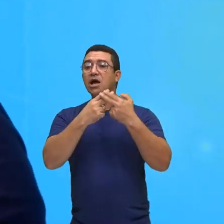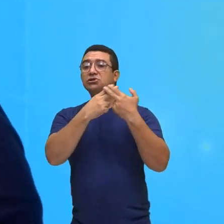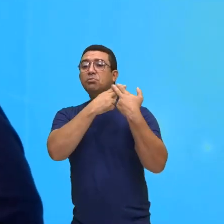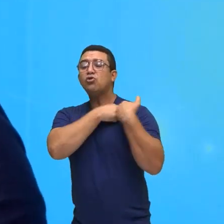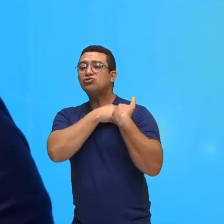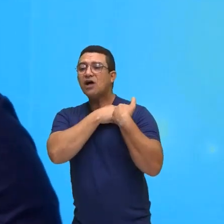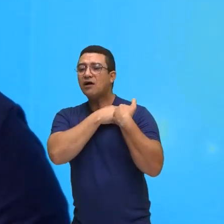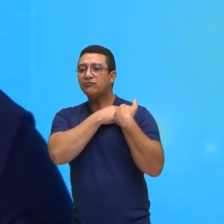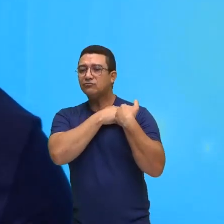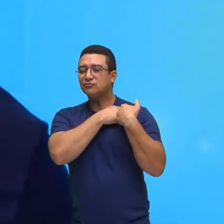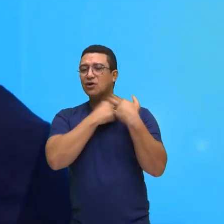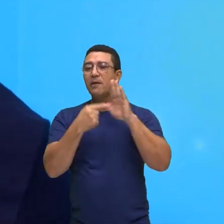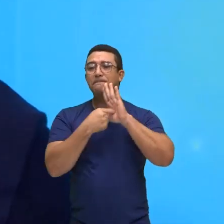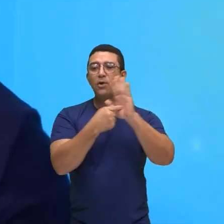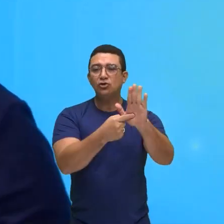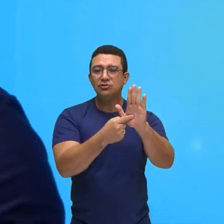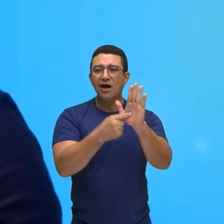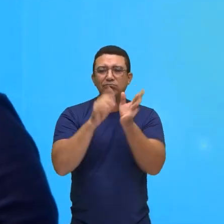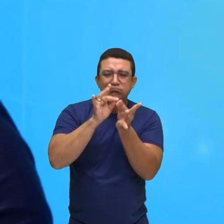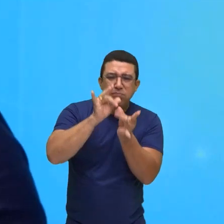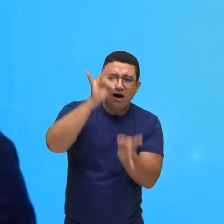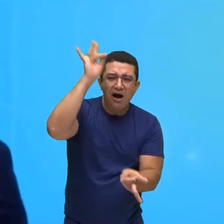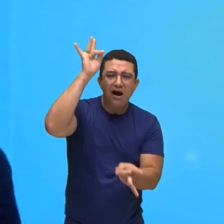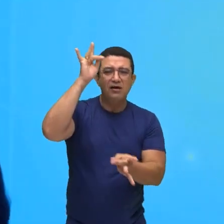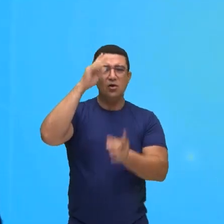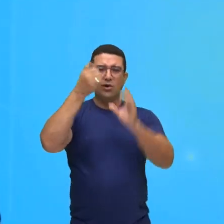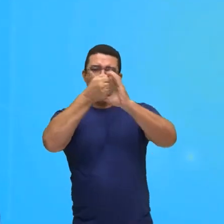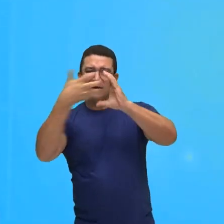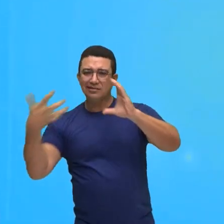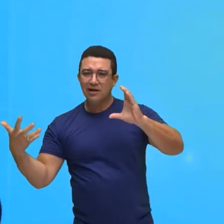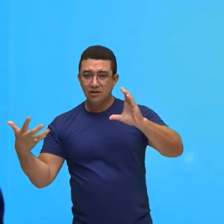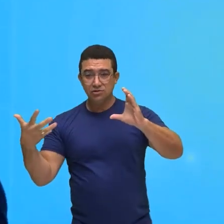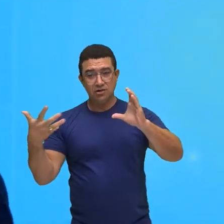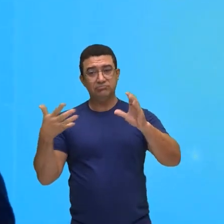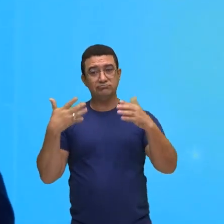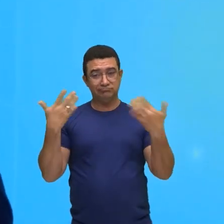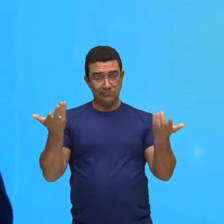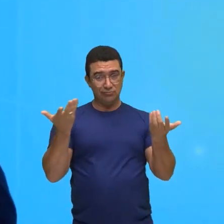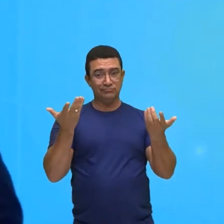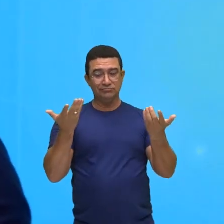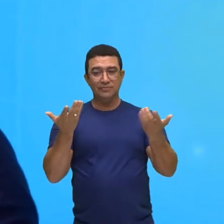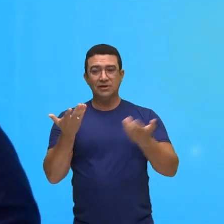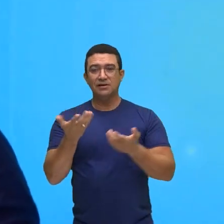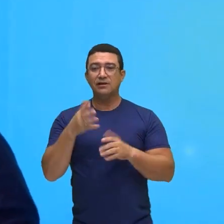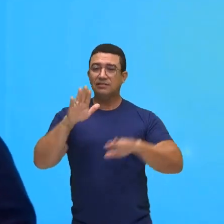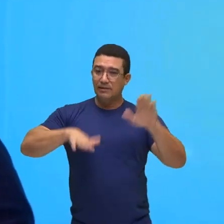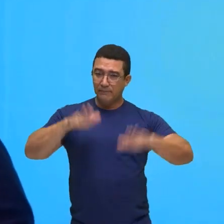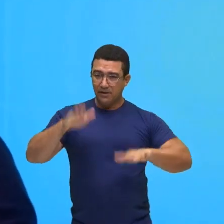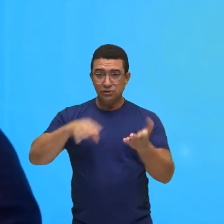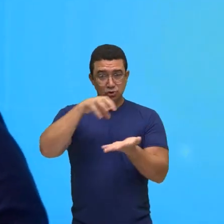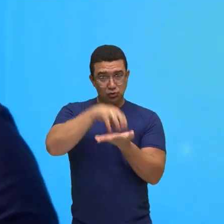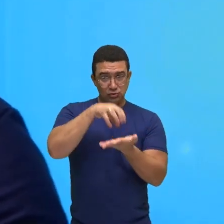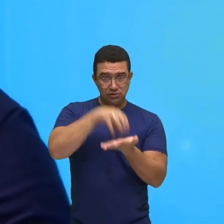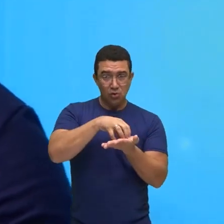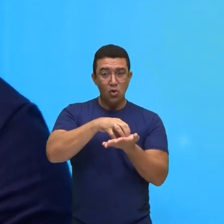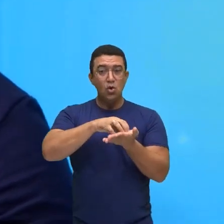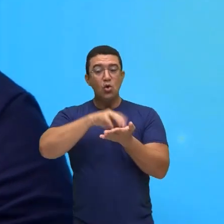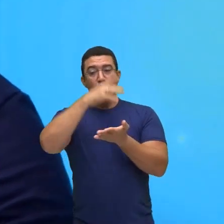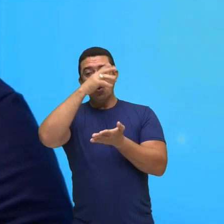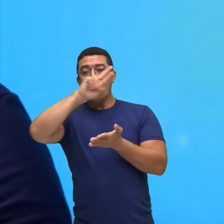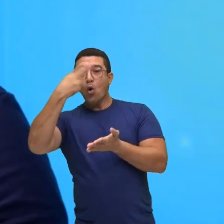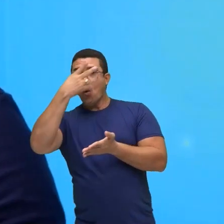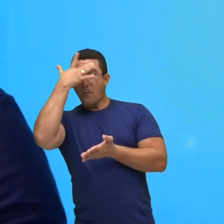esses critérios? A pessoa ou instituição que vai propor a regionalização. O Brasil ele